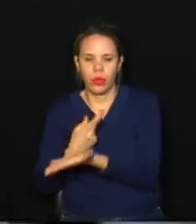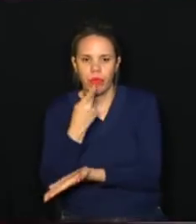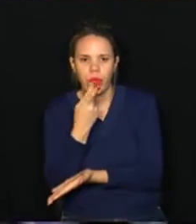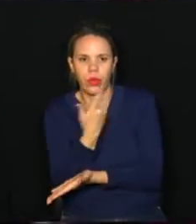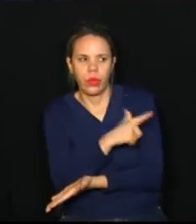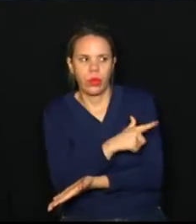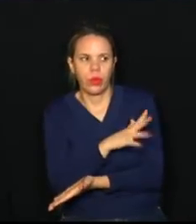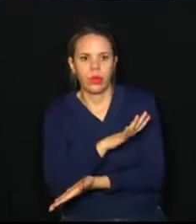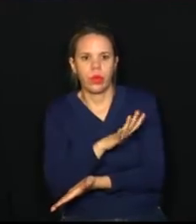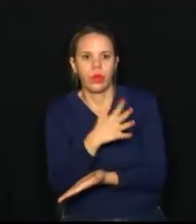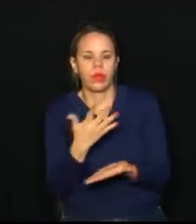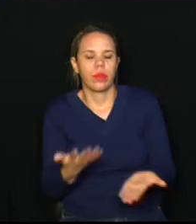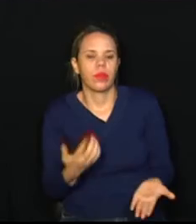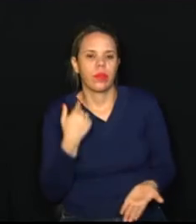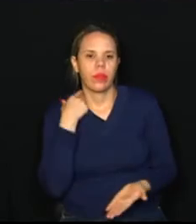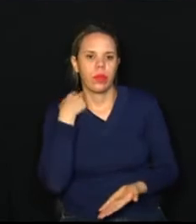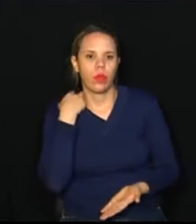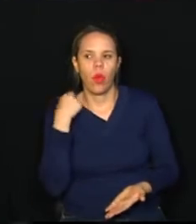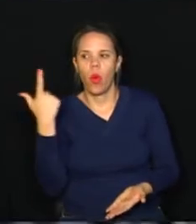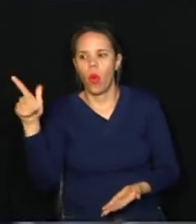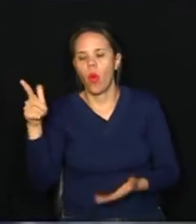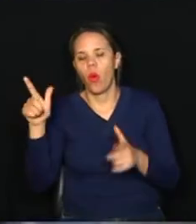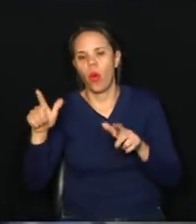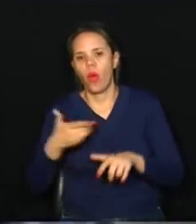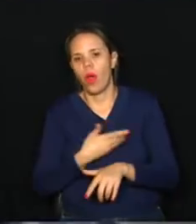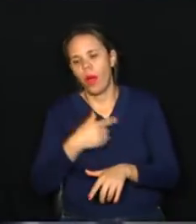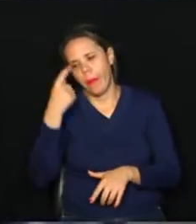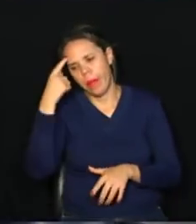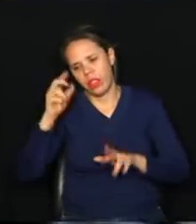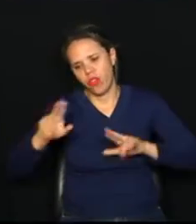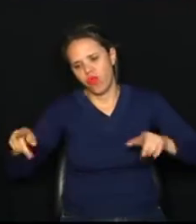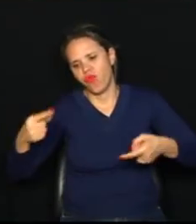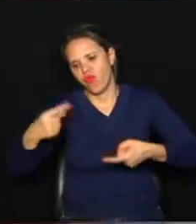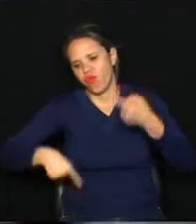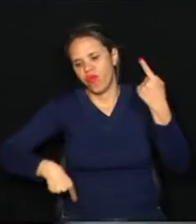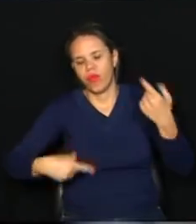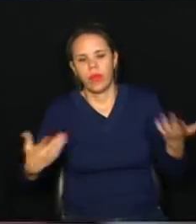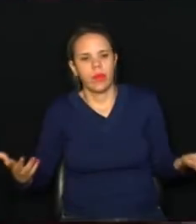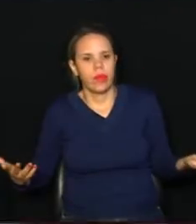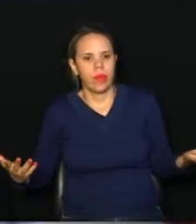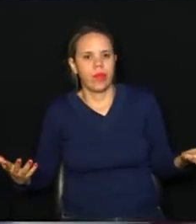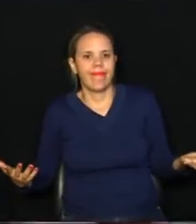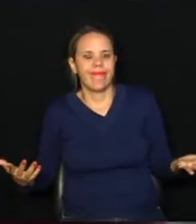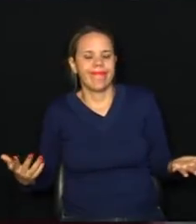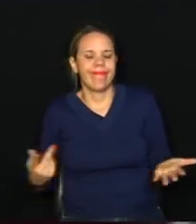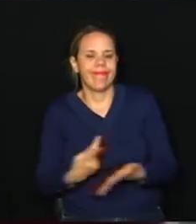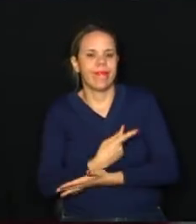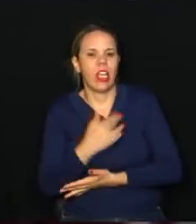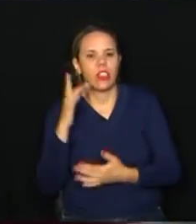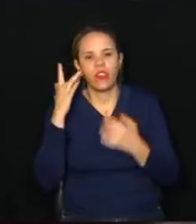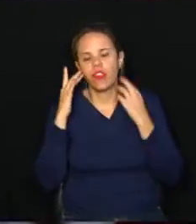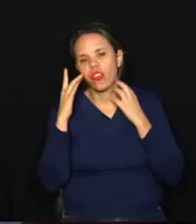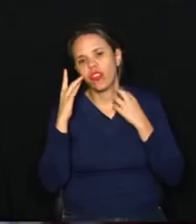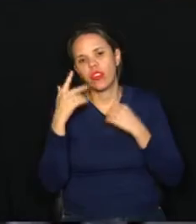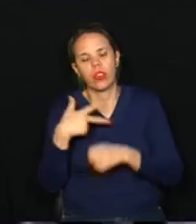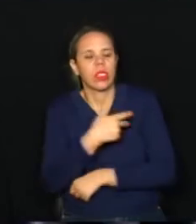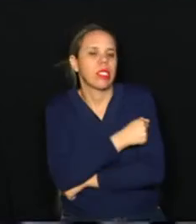coisa e um governo do outro lado pensando outra coisa, em choque, porque achando que a